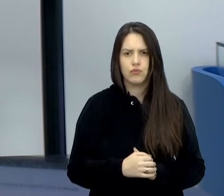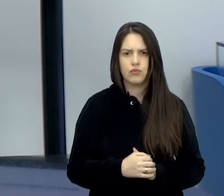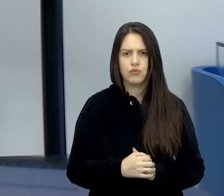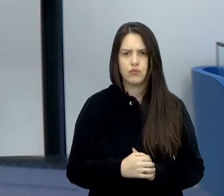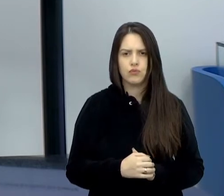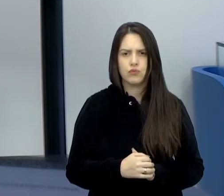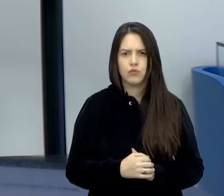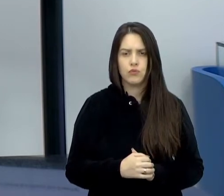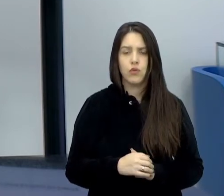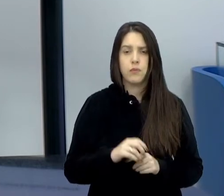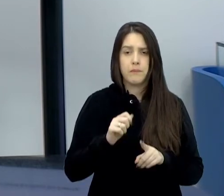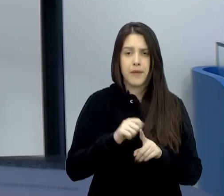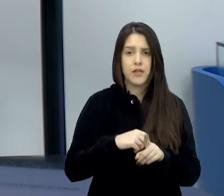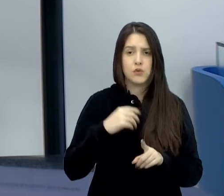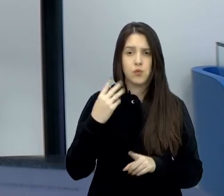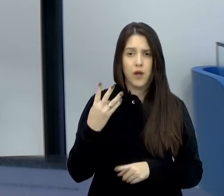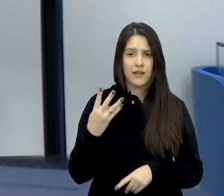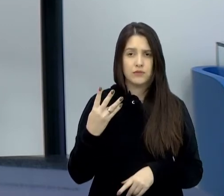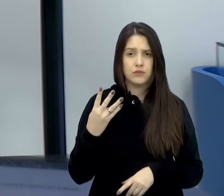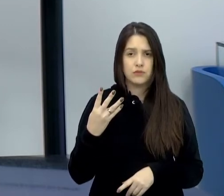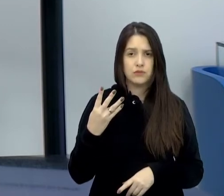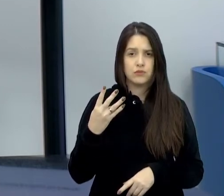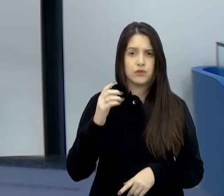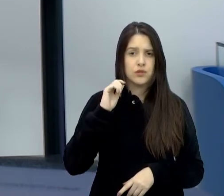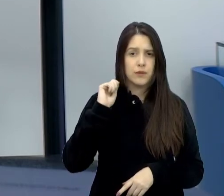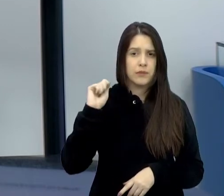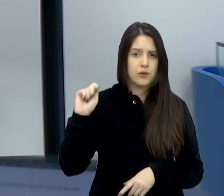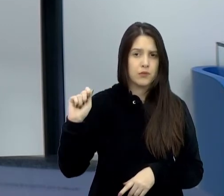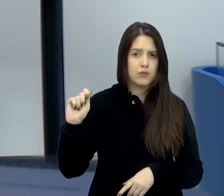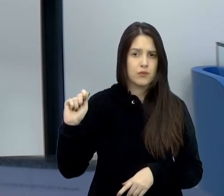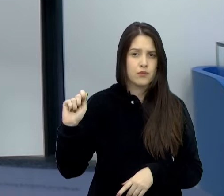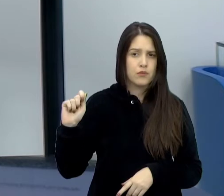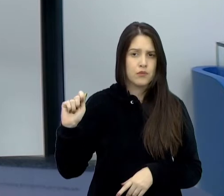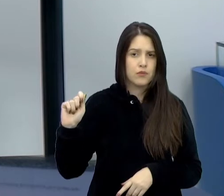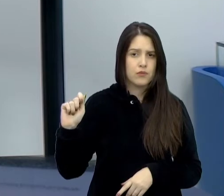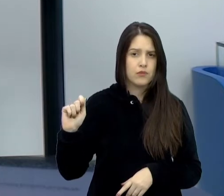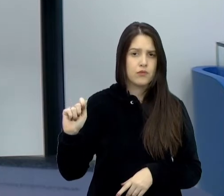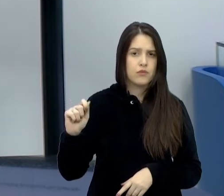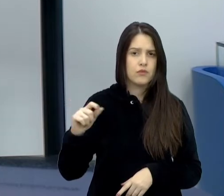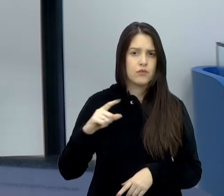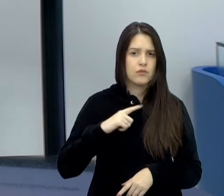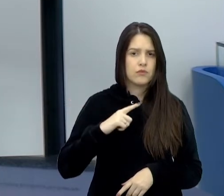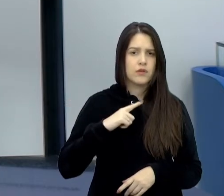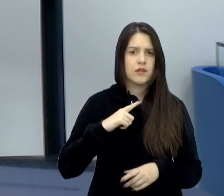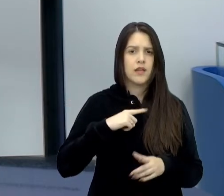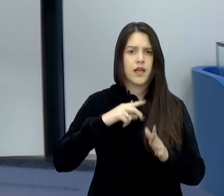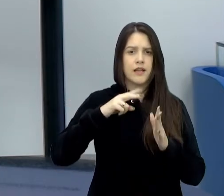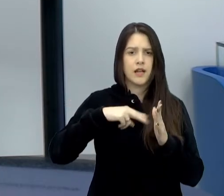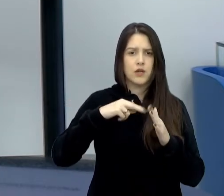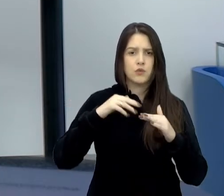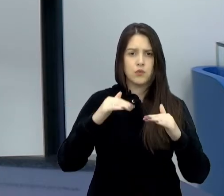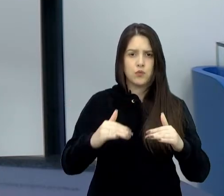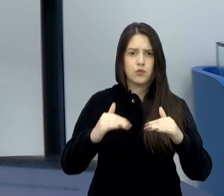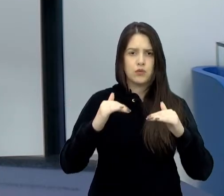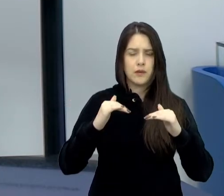4, mês de abril. Então, no mês de abril, ele fez essa leitura aí